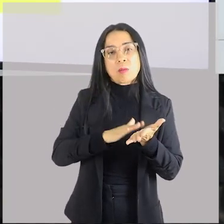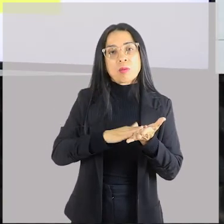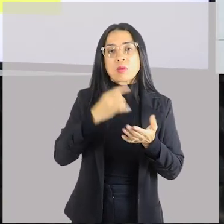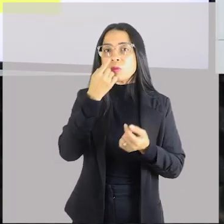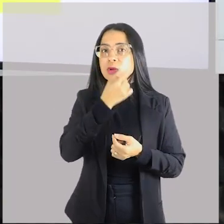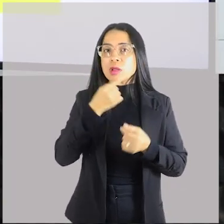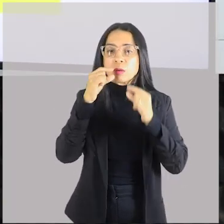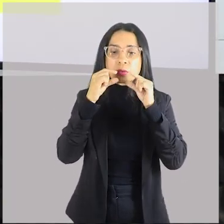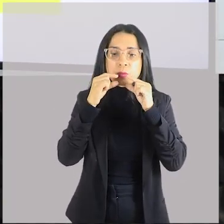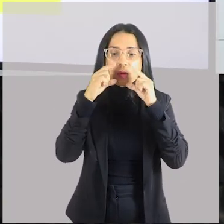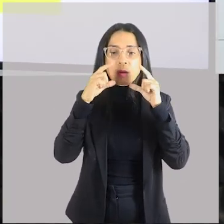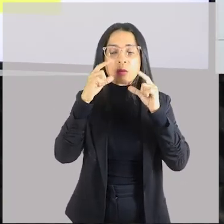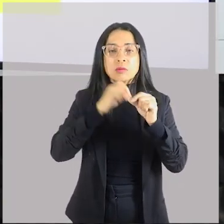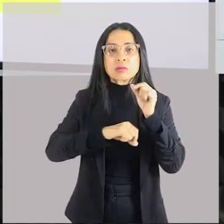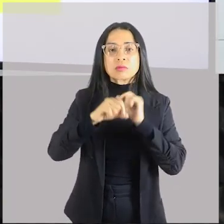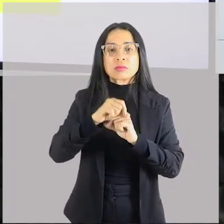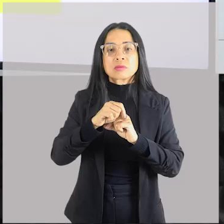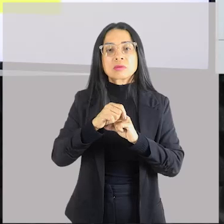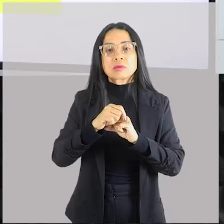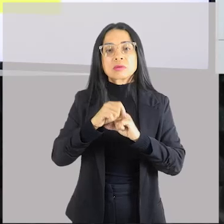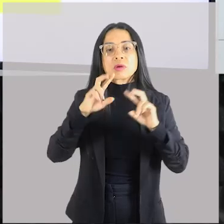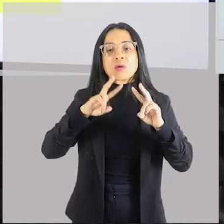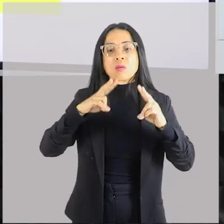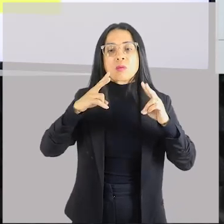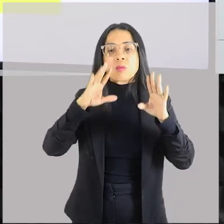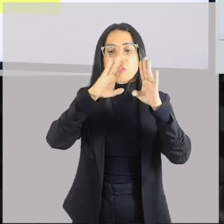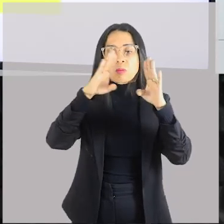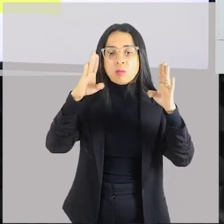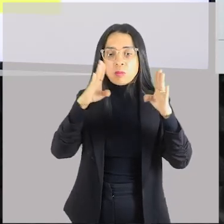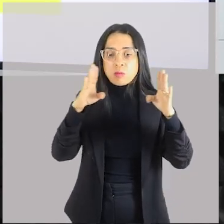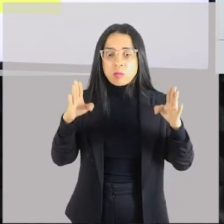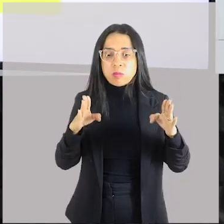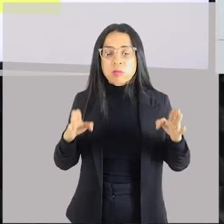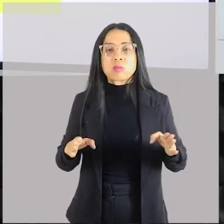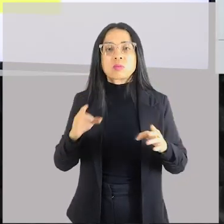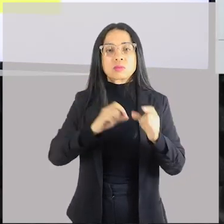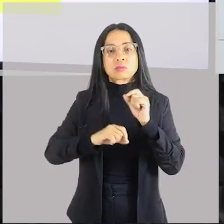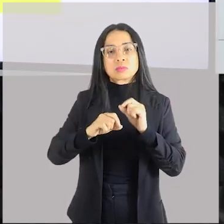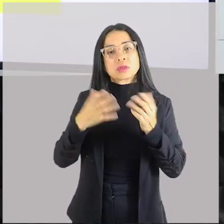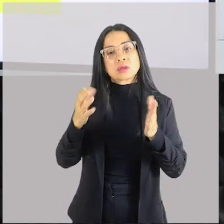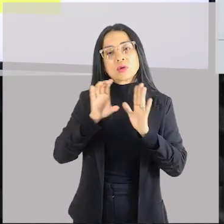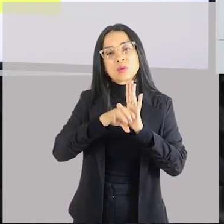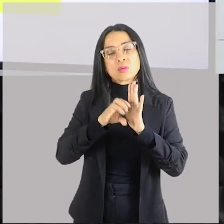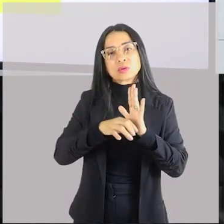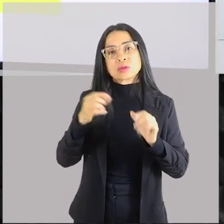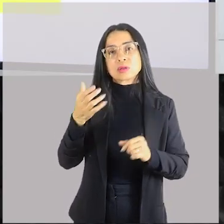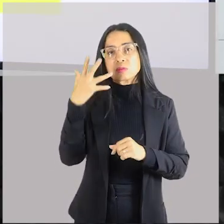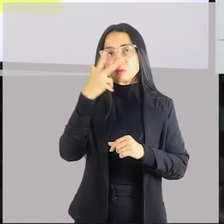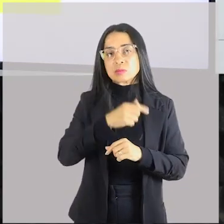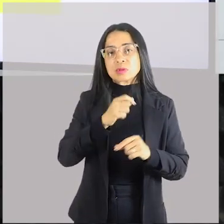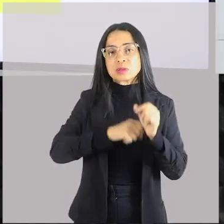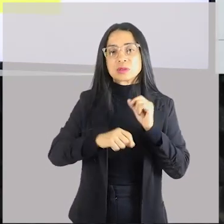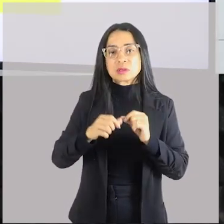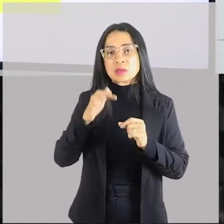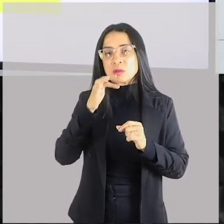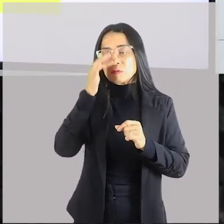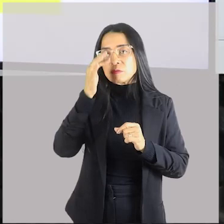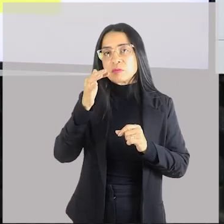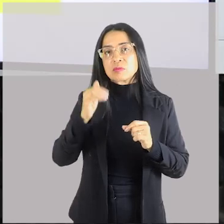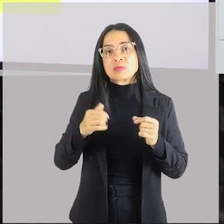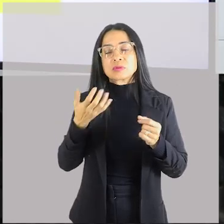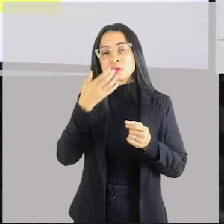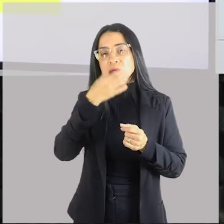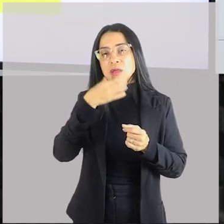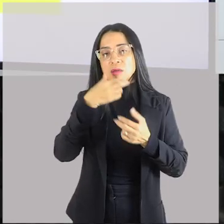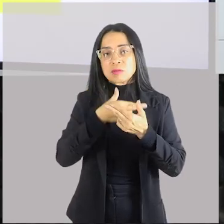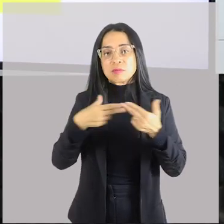grossos carnudos a volumosa para caramba em curvas daí o conceito da gente de beleza a flores frutas e